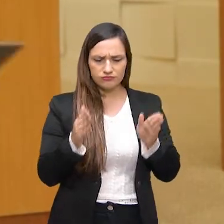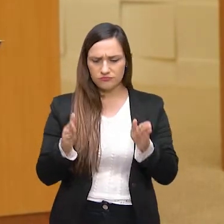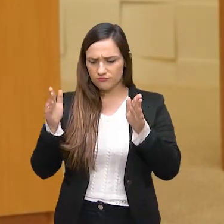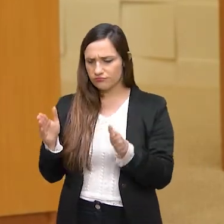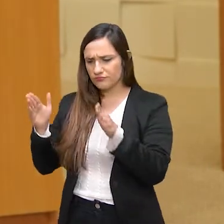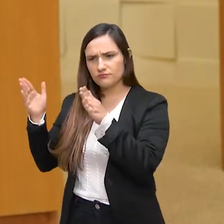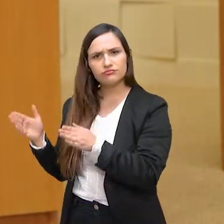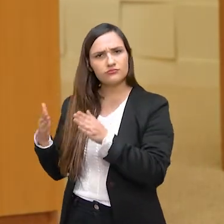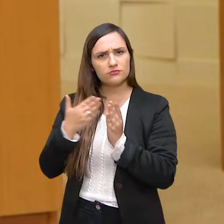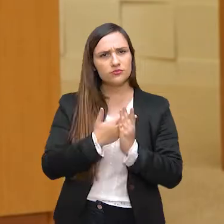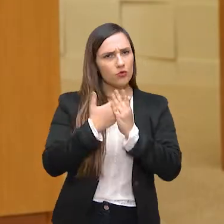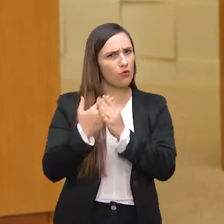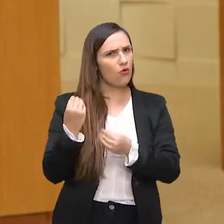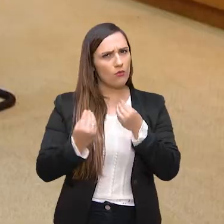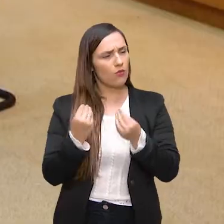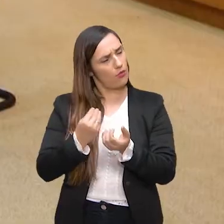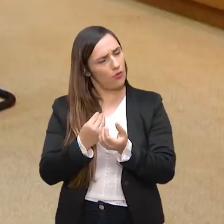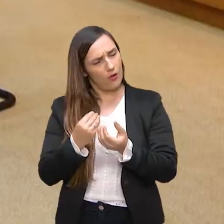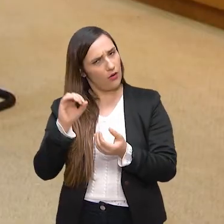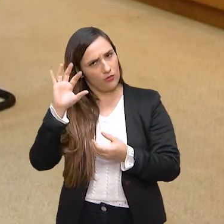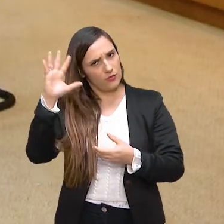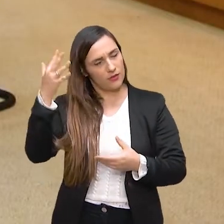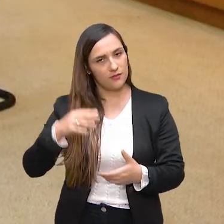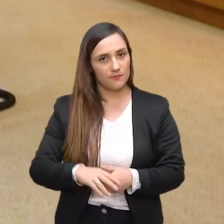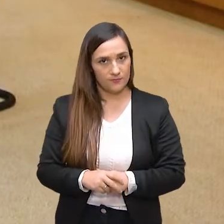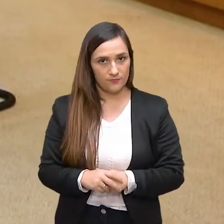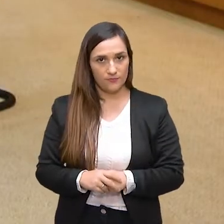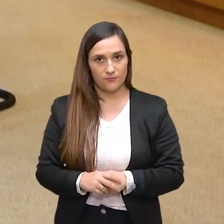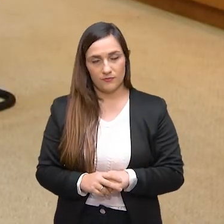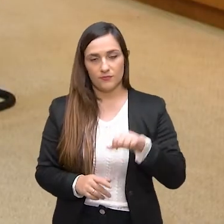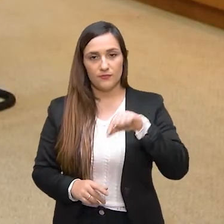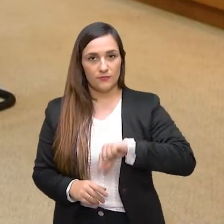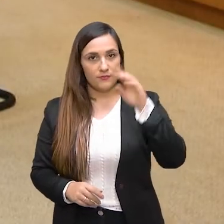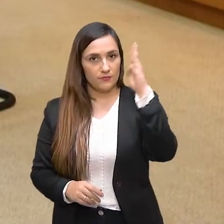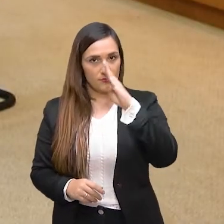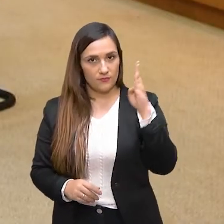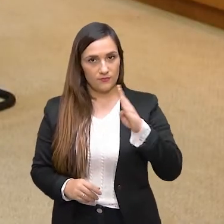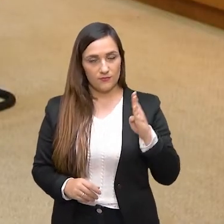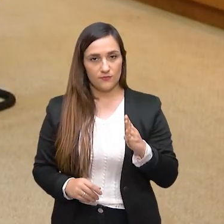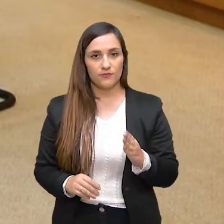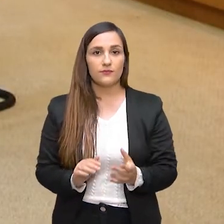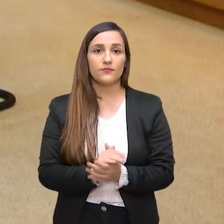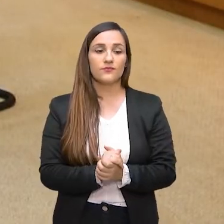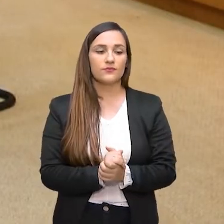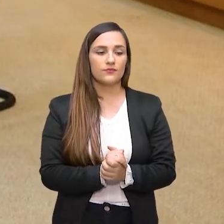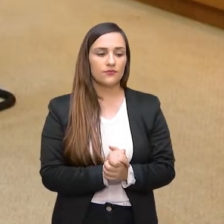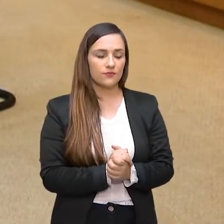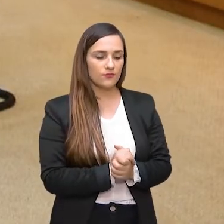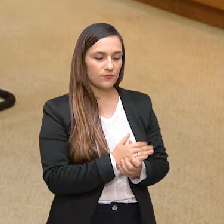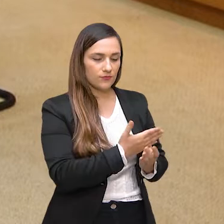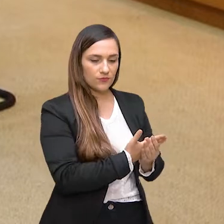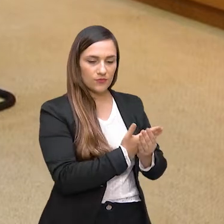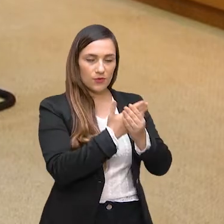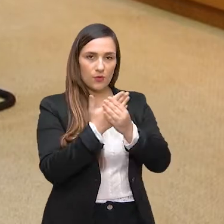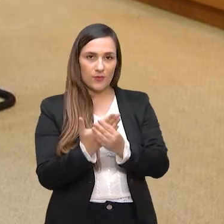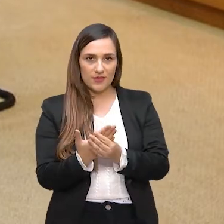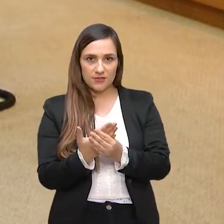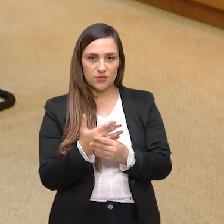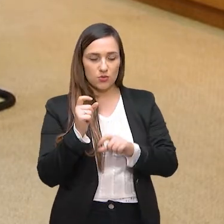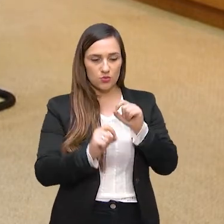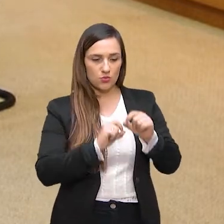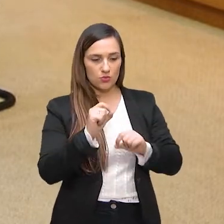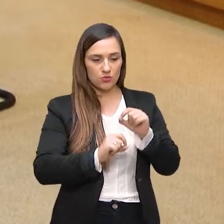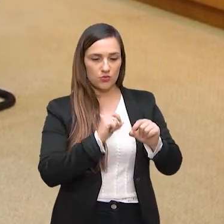que funciona? Bom, no Brasil, nós temos o início do processo perante um